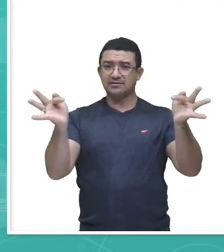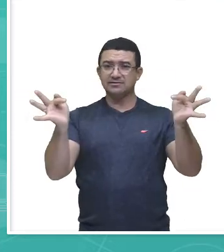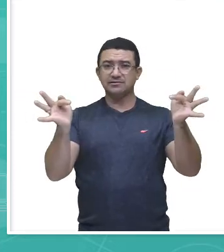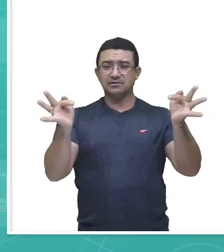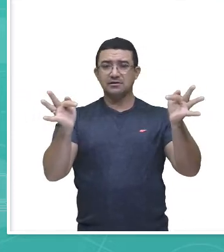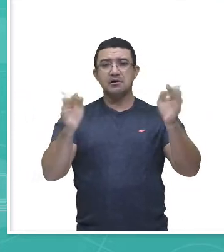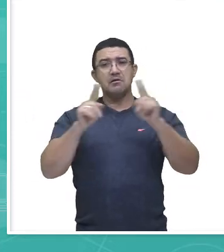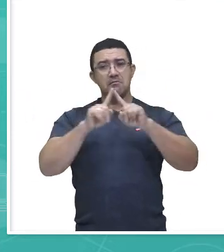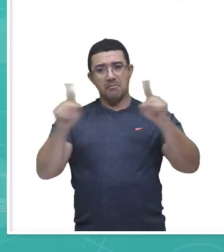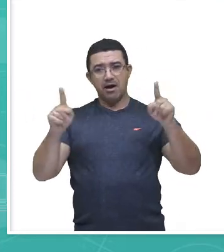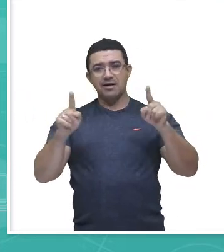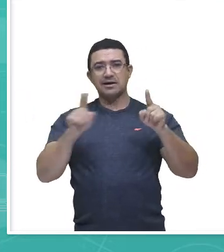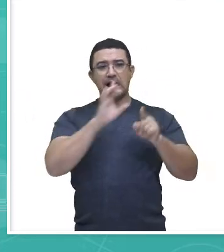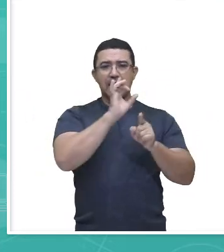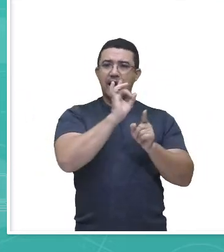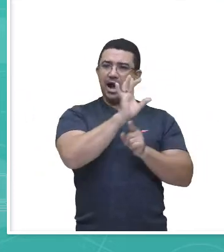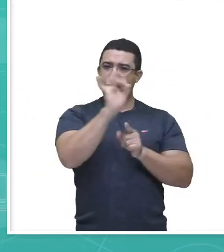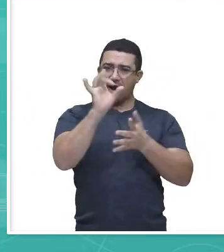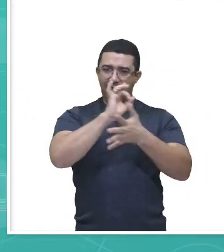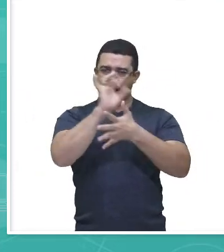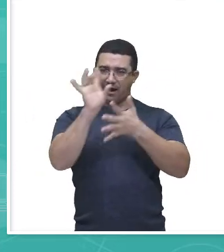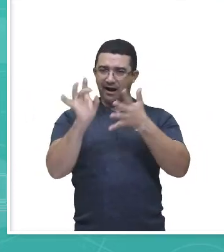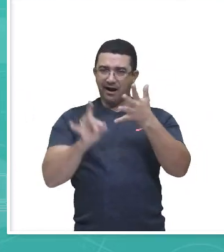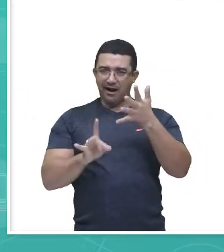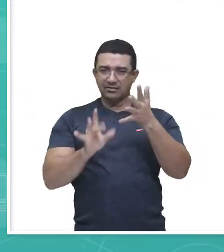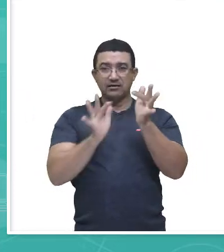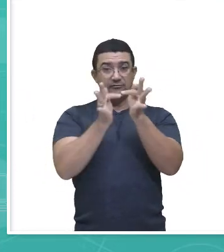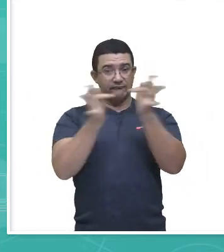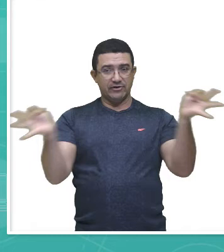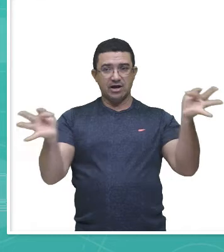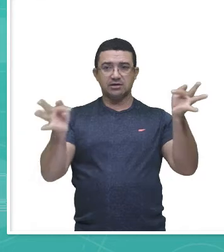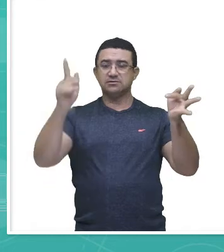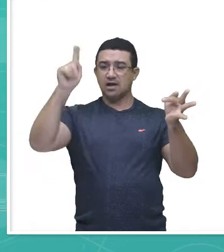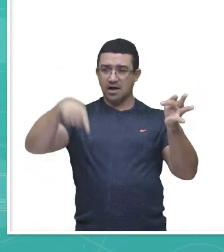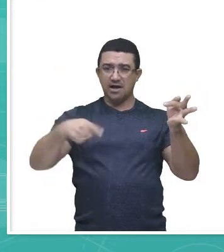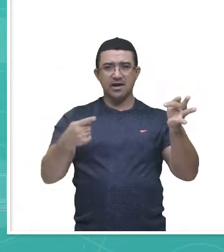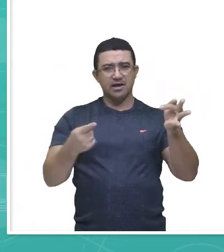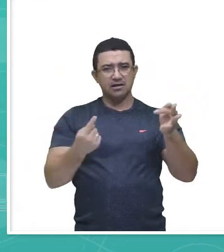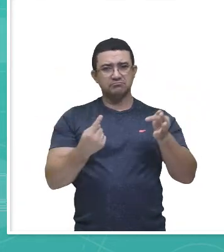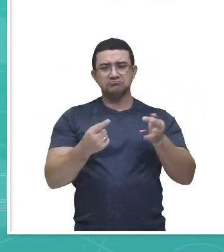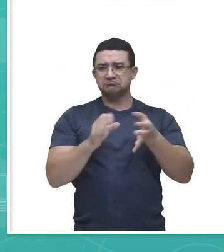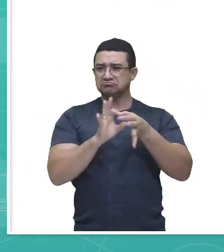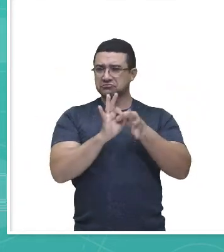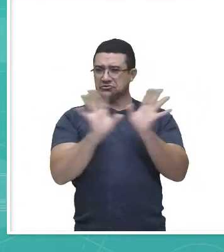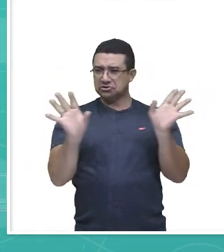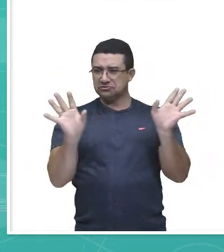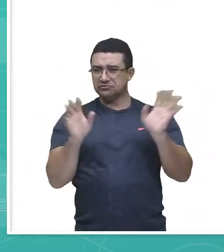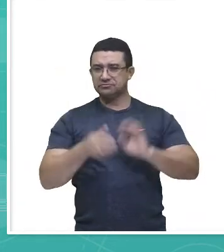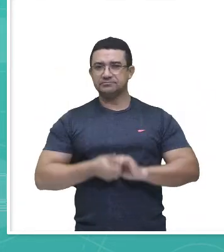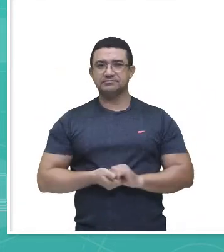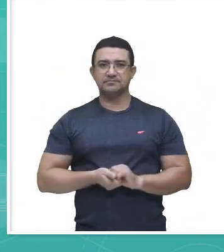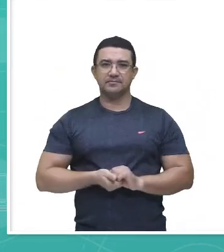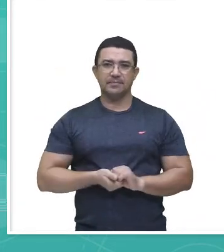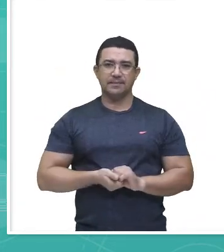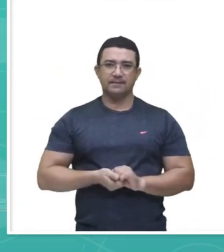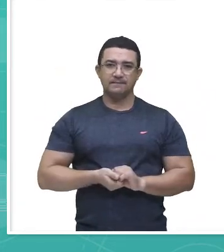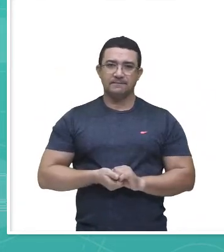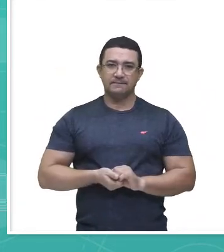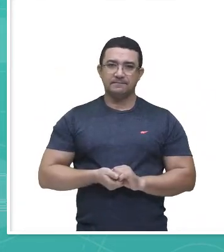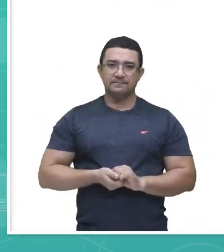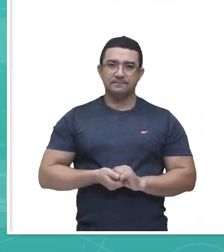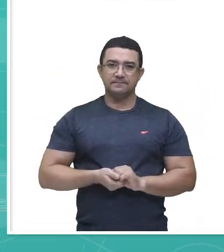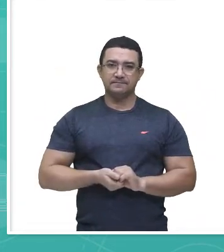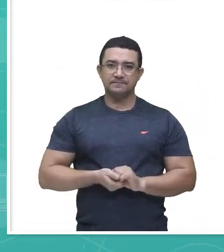são independentes. Chegou a hora. Eu tenho uma oração,